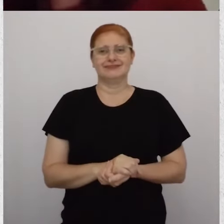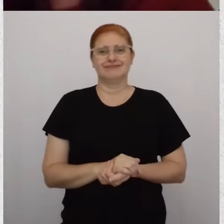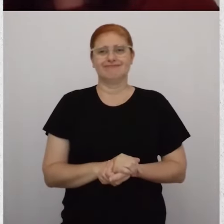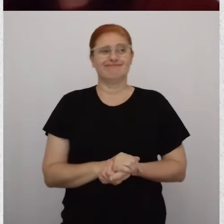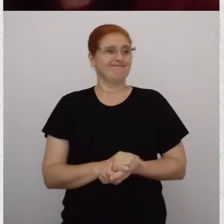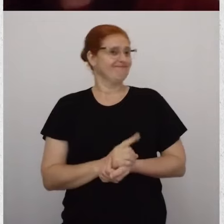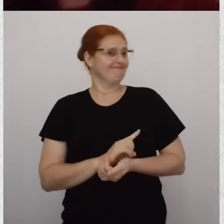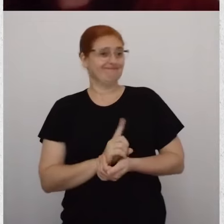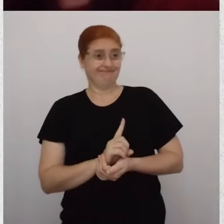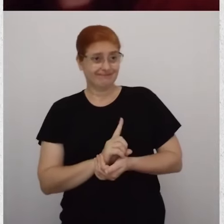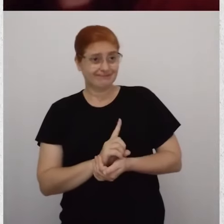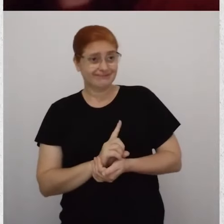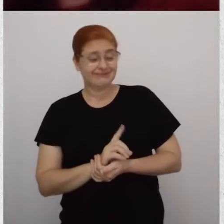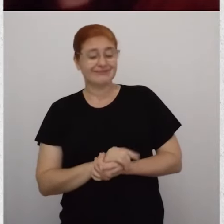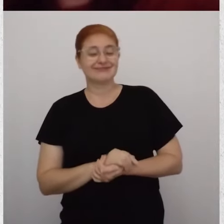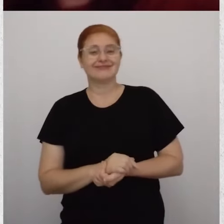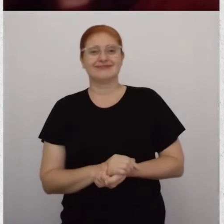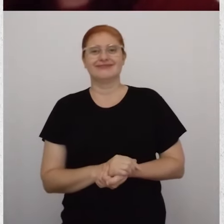Não?